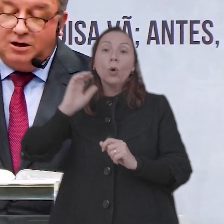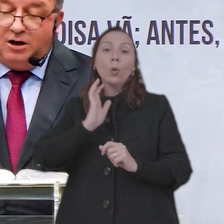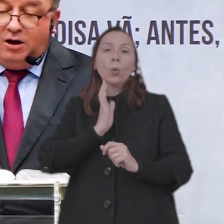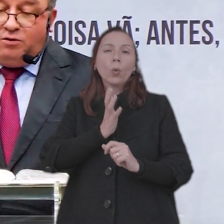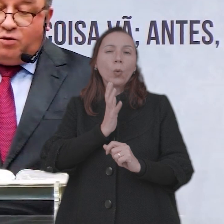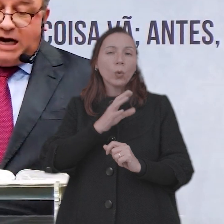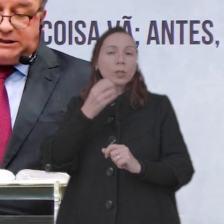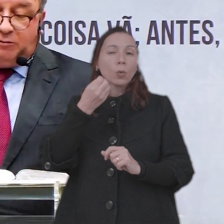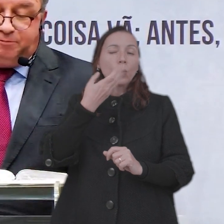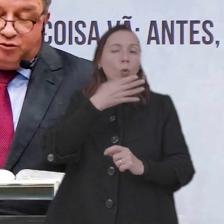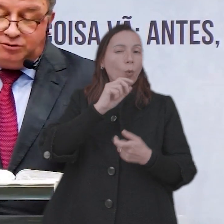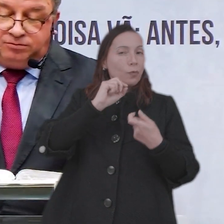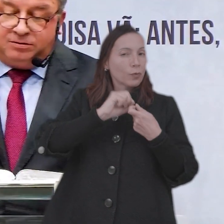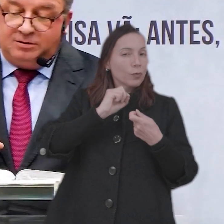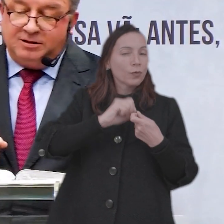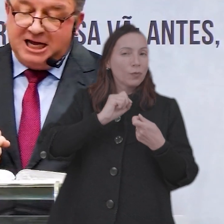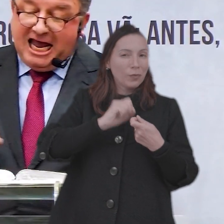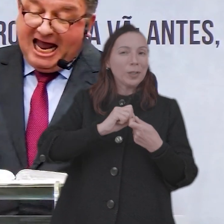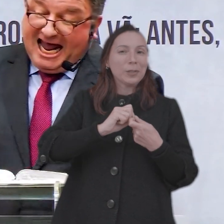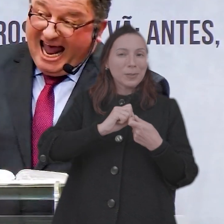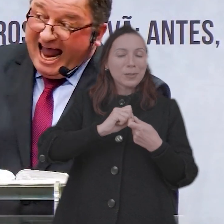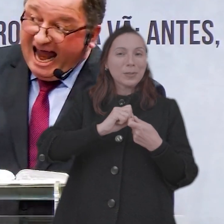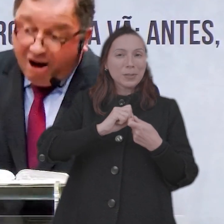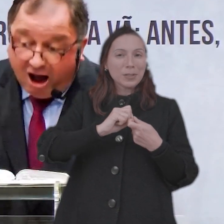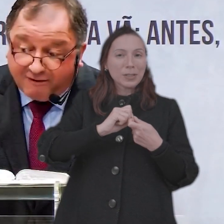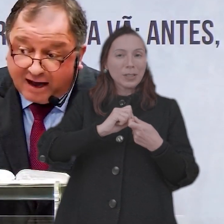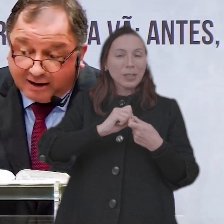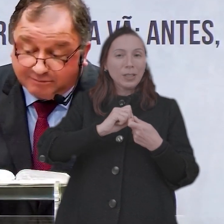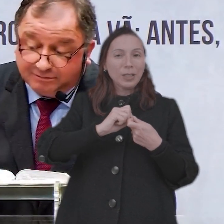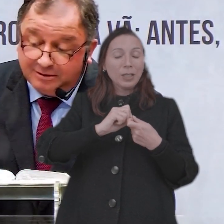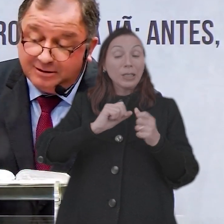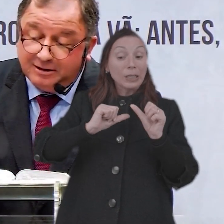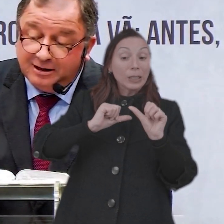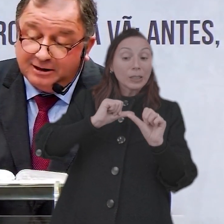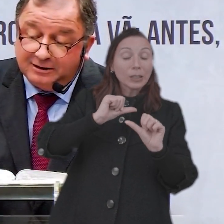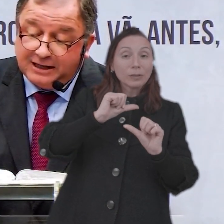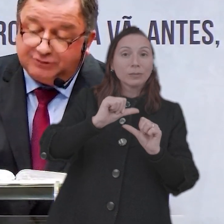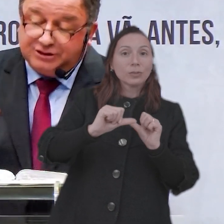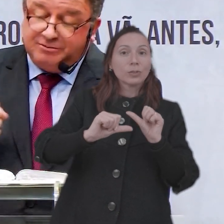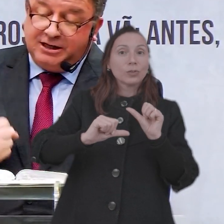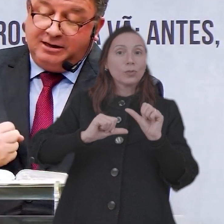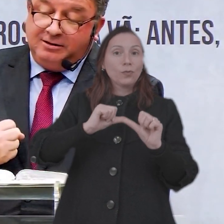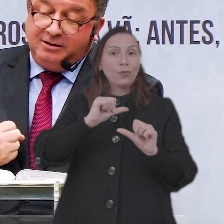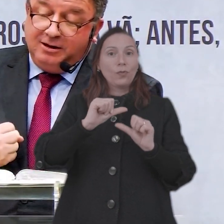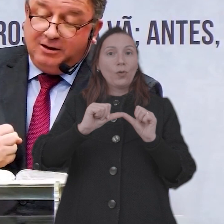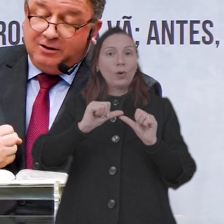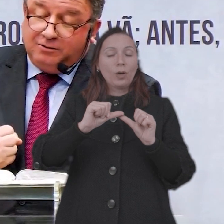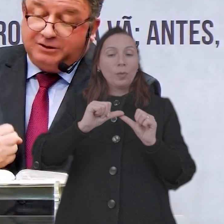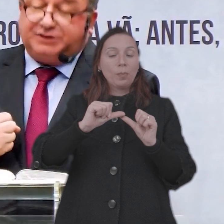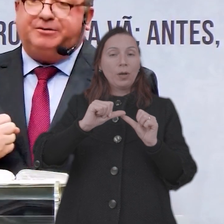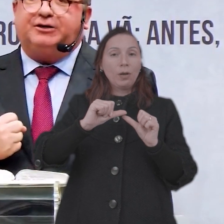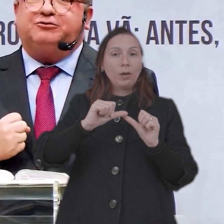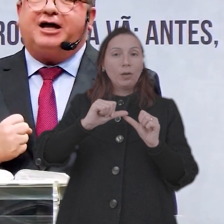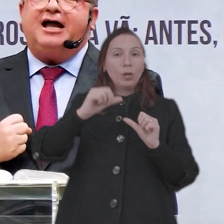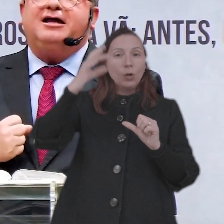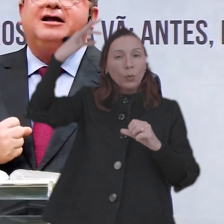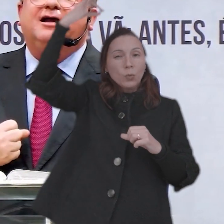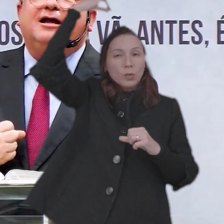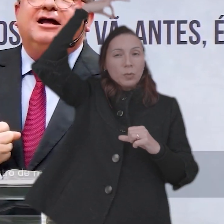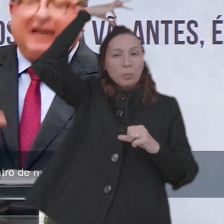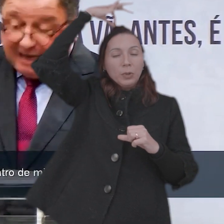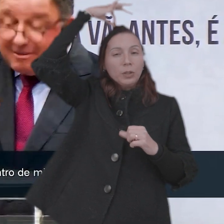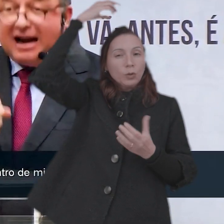Deus, um coração puro e renova dentro de mim um espírito o